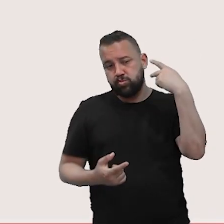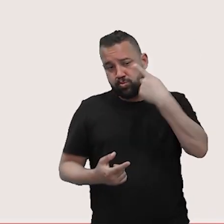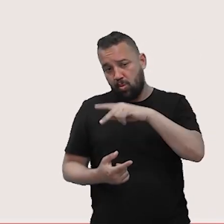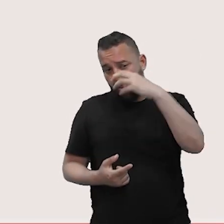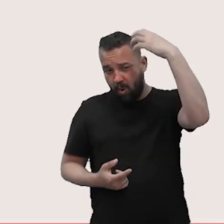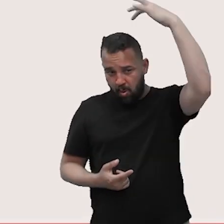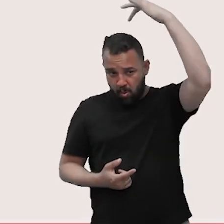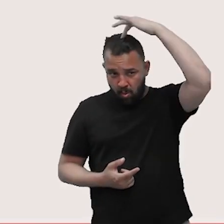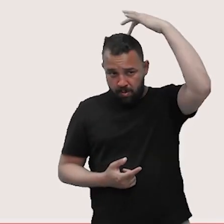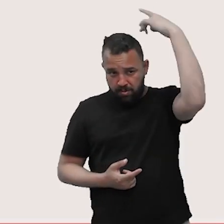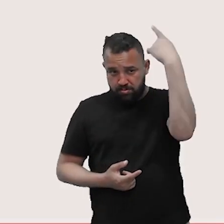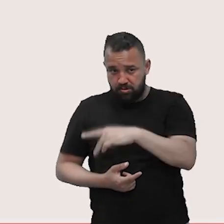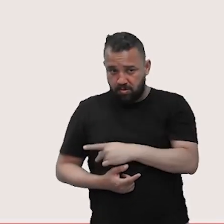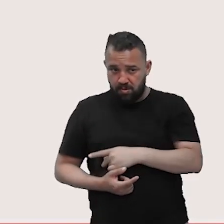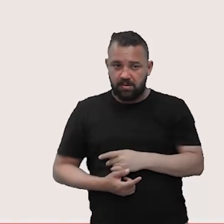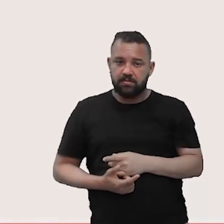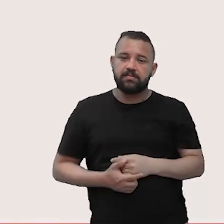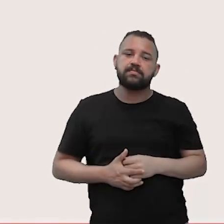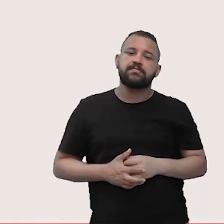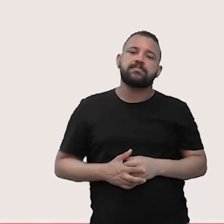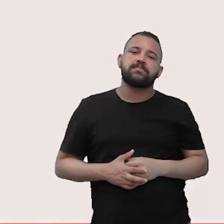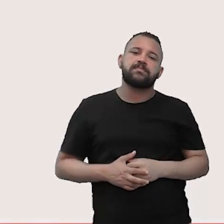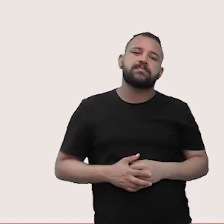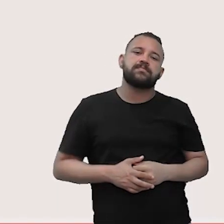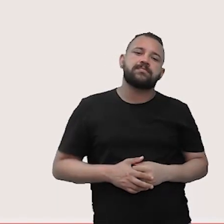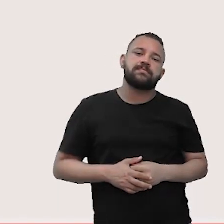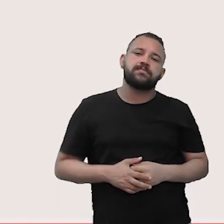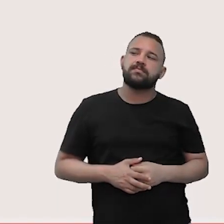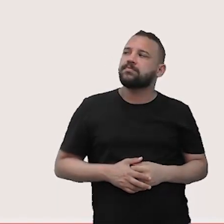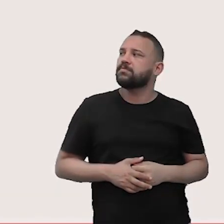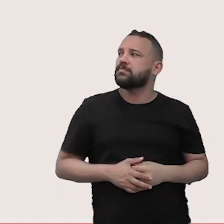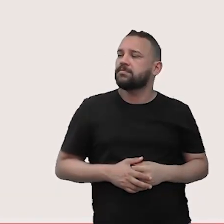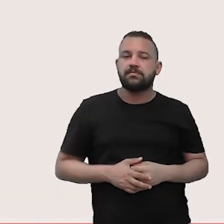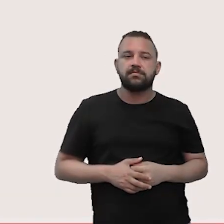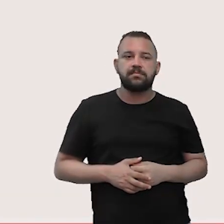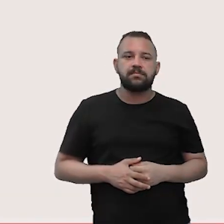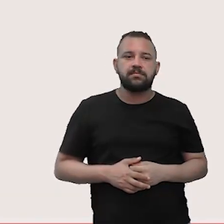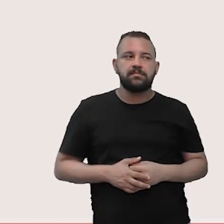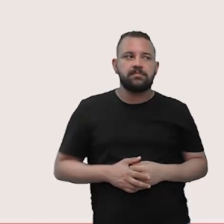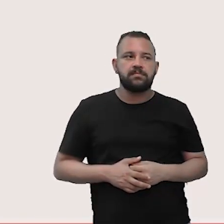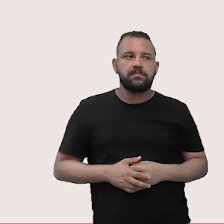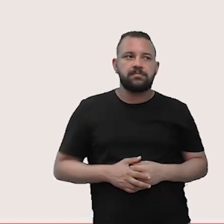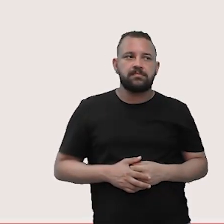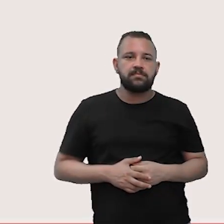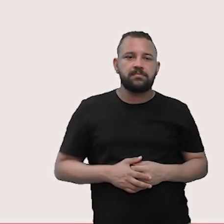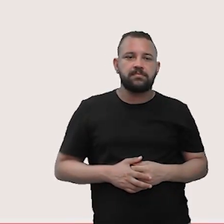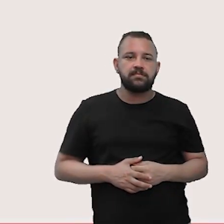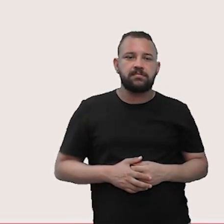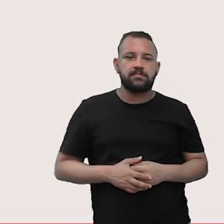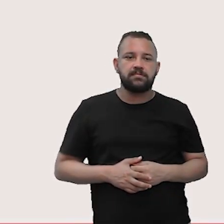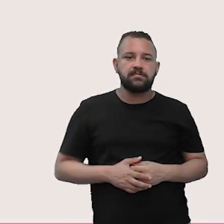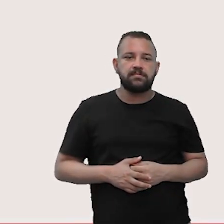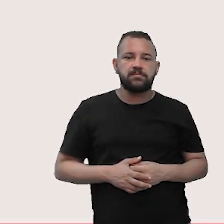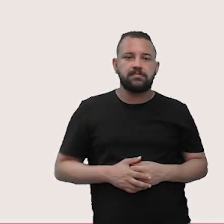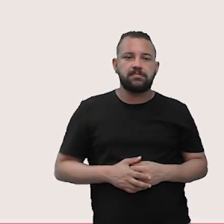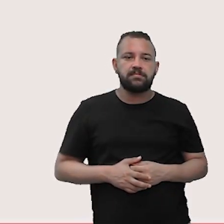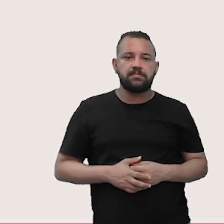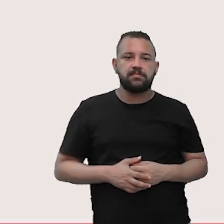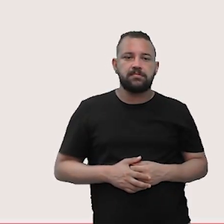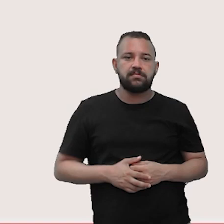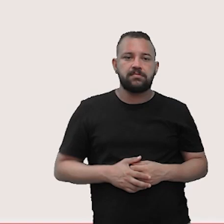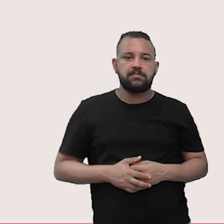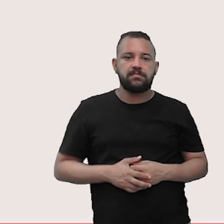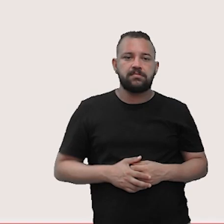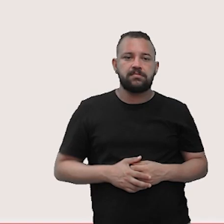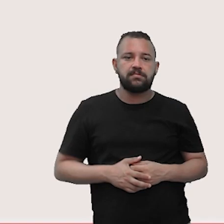dirigir. Volta na questão. Olha lá no comando. Então há uma grande probabilidade de ser a letra A. Só